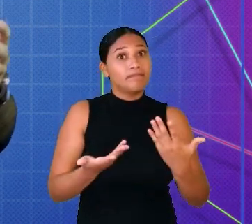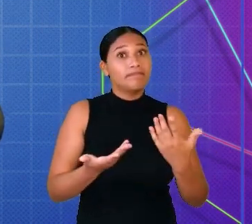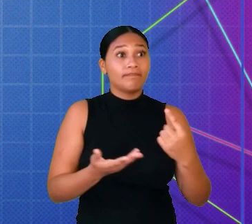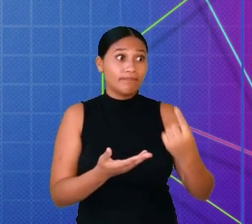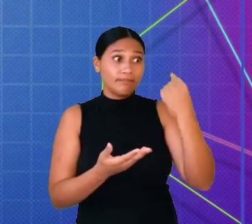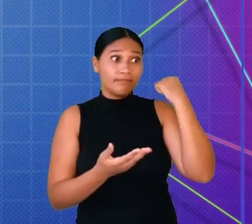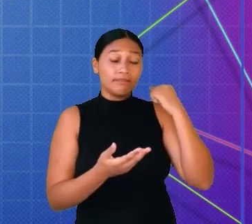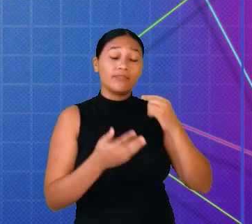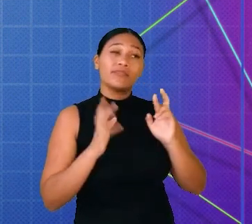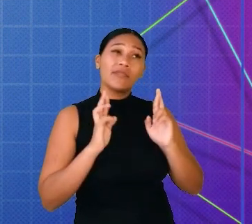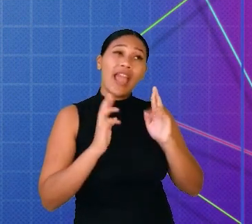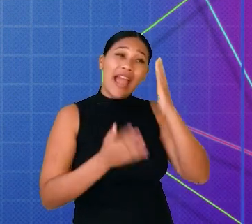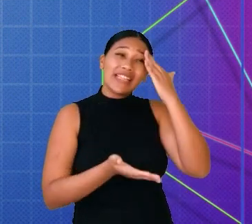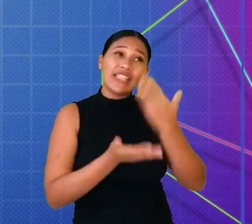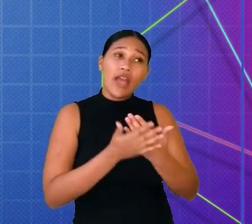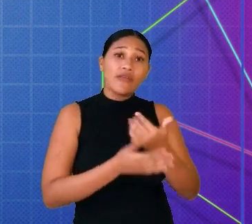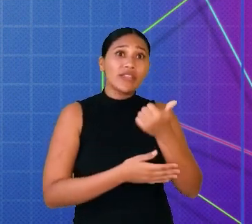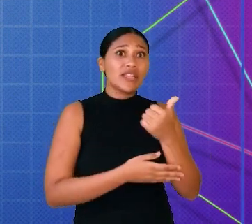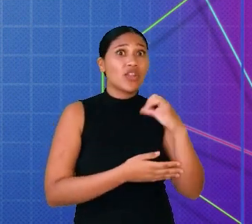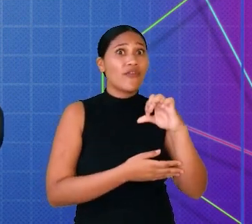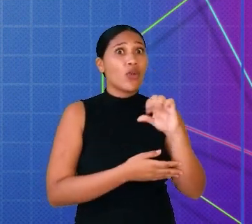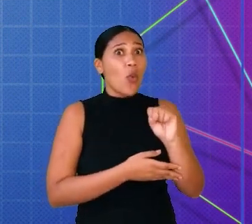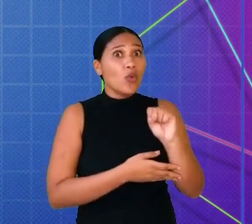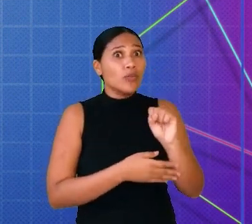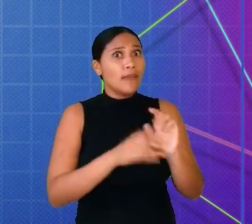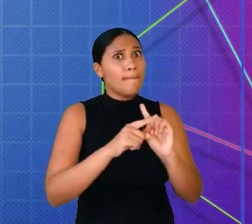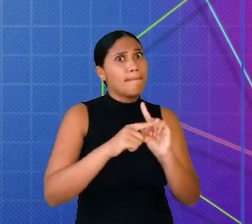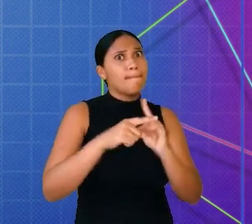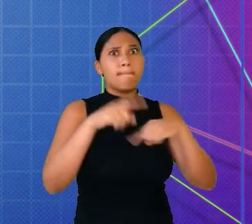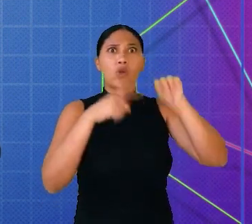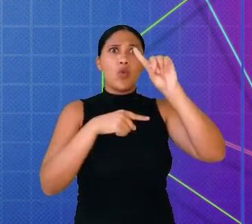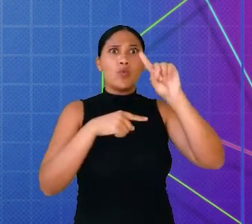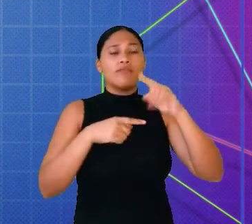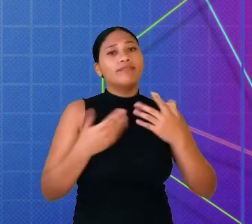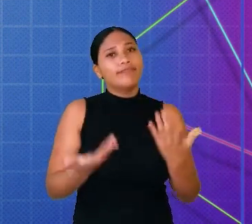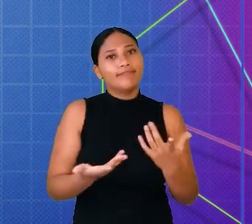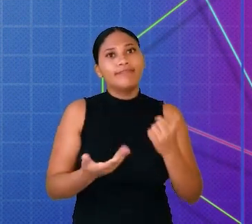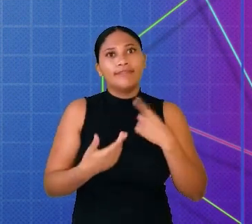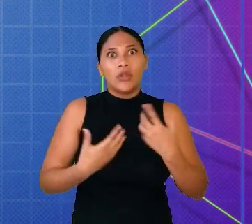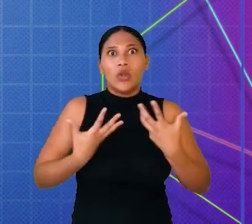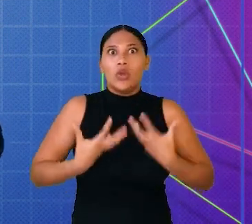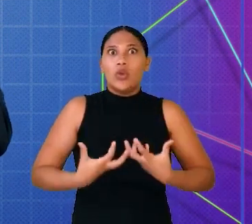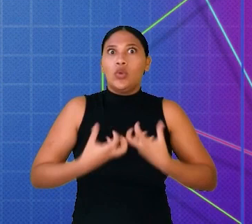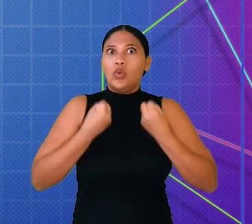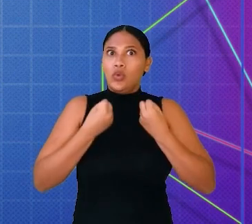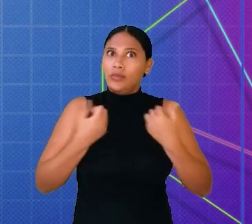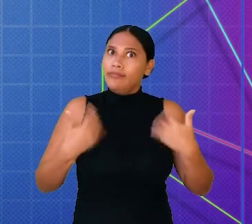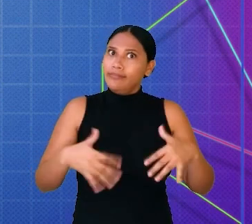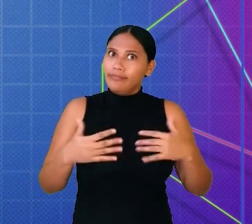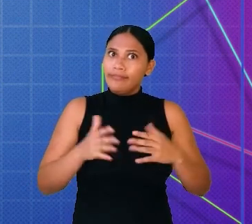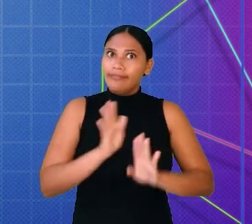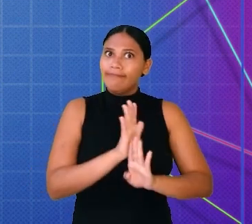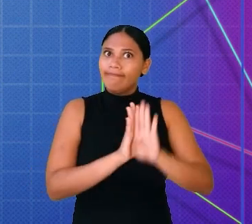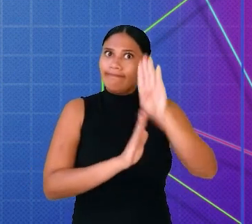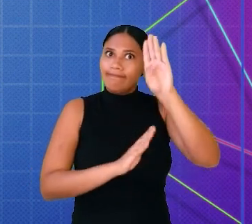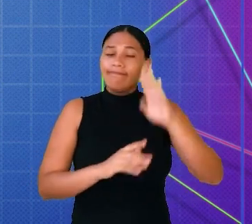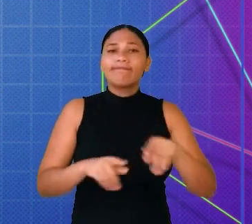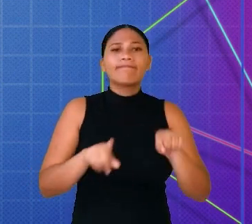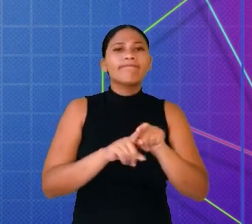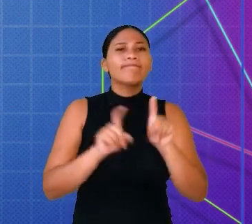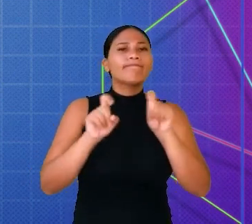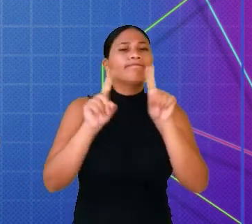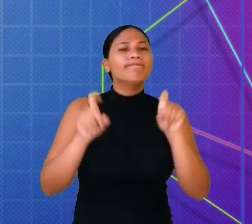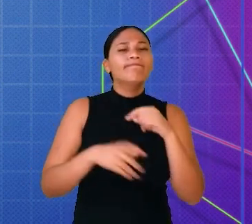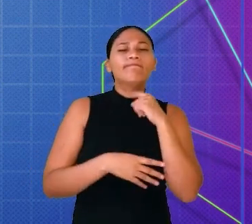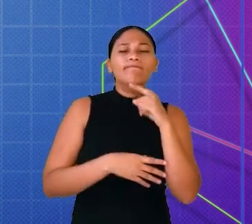e a estimativa era de 198. Então, é um mercado que vem crescendo assustadoramente por N fatores. E com essa